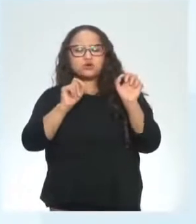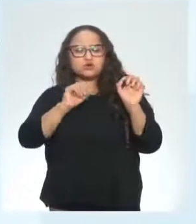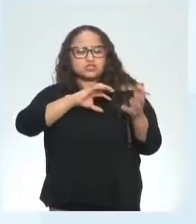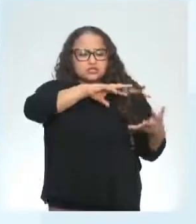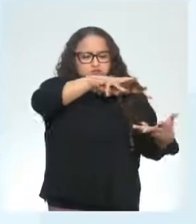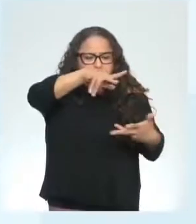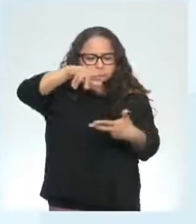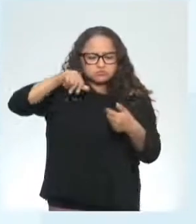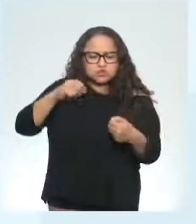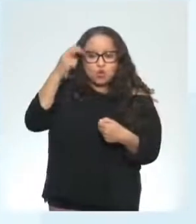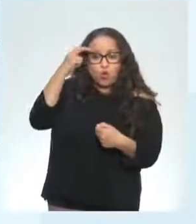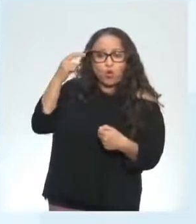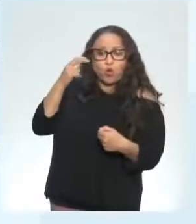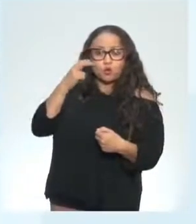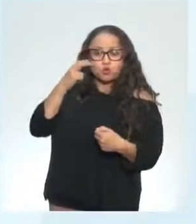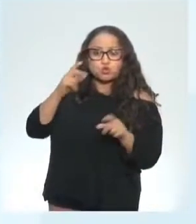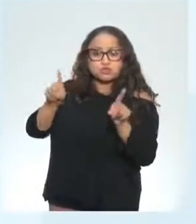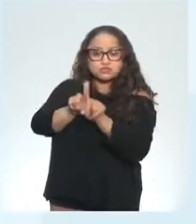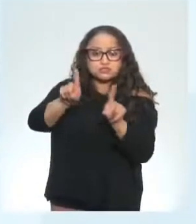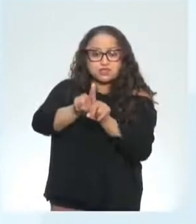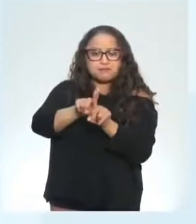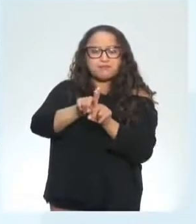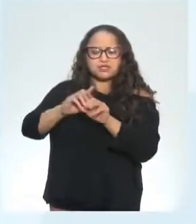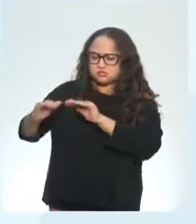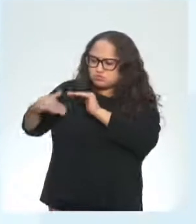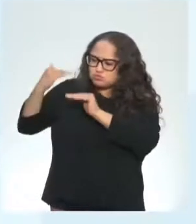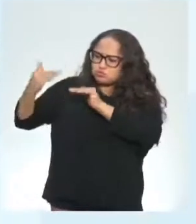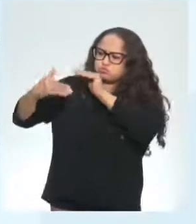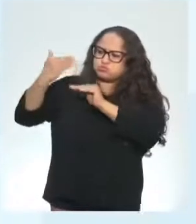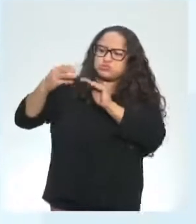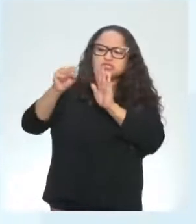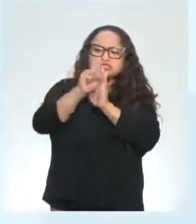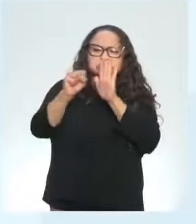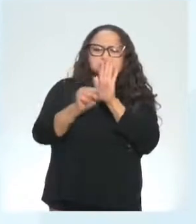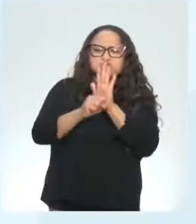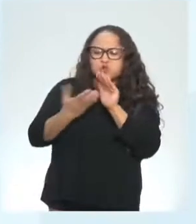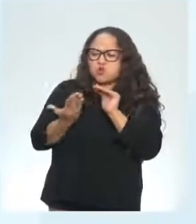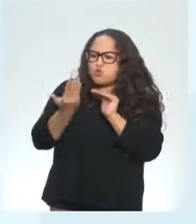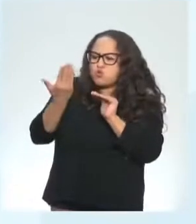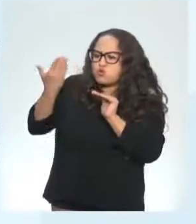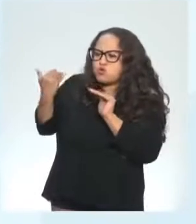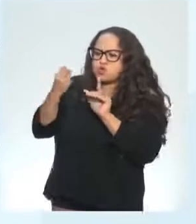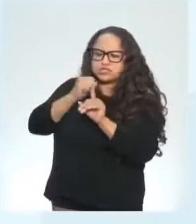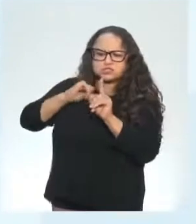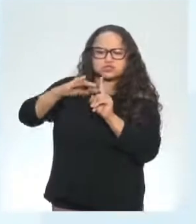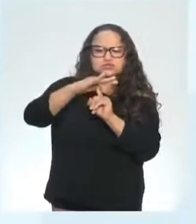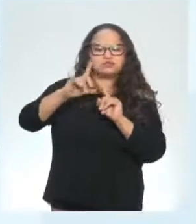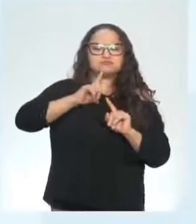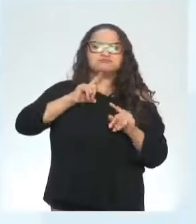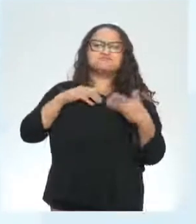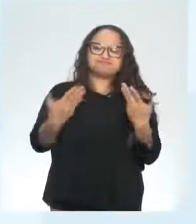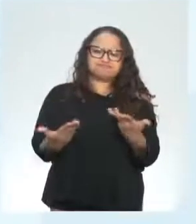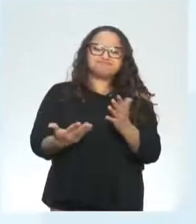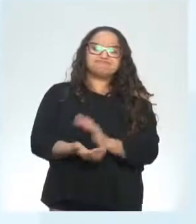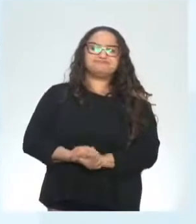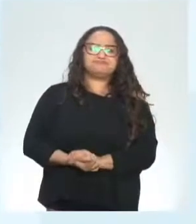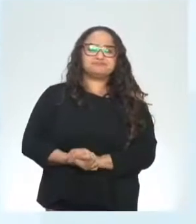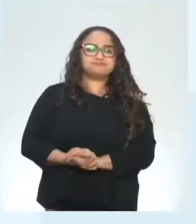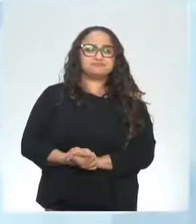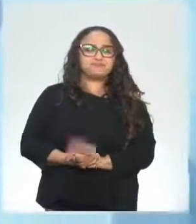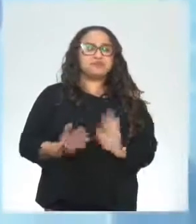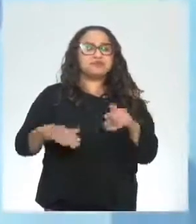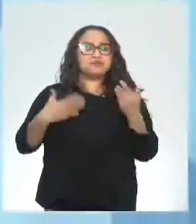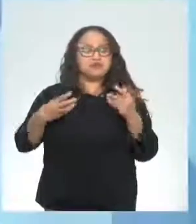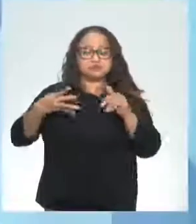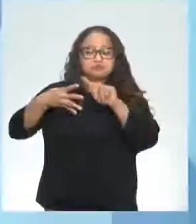cultura e de conhecimentos produzidos, né, secularmente aí pela sociedade, pelos homens ao longo do tempo. Tá bom? Então,